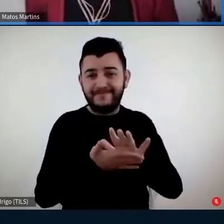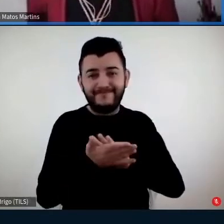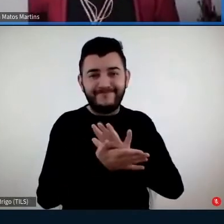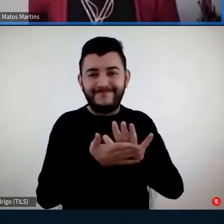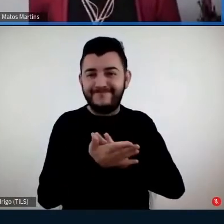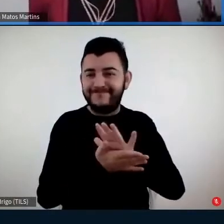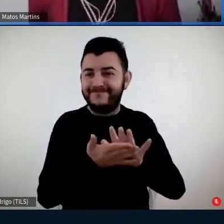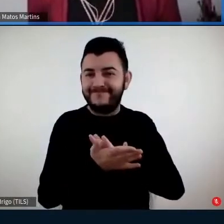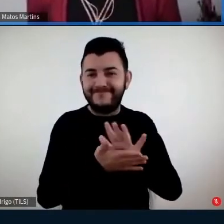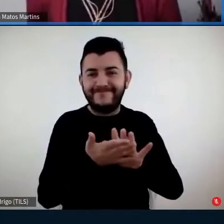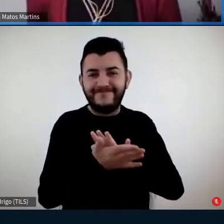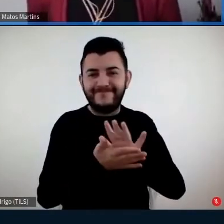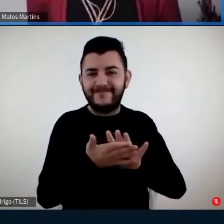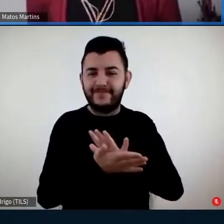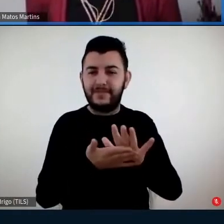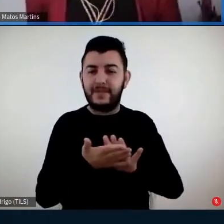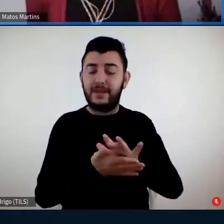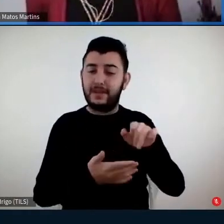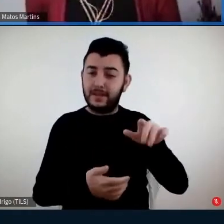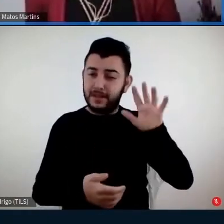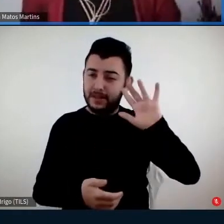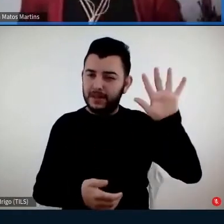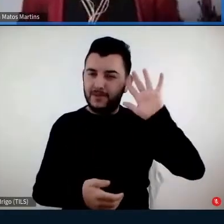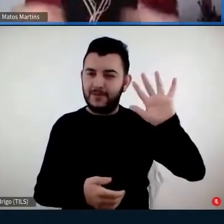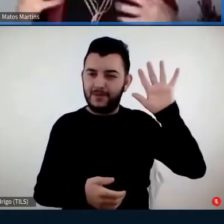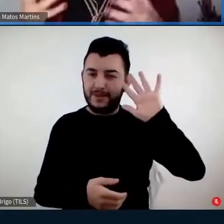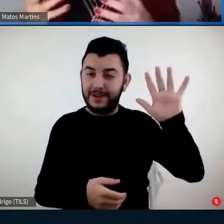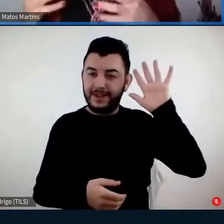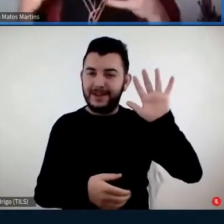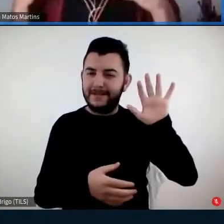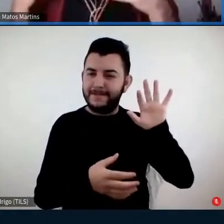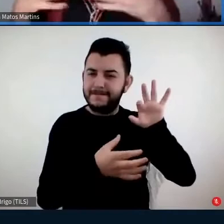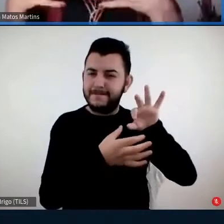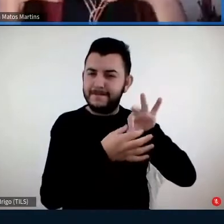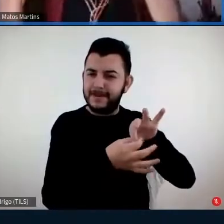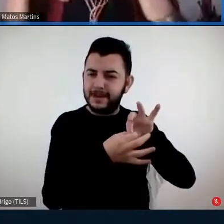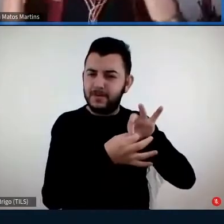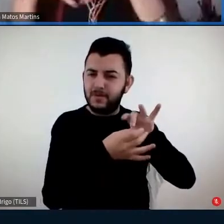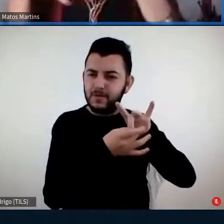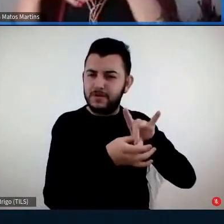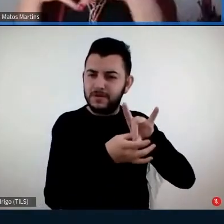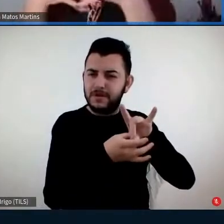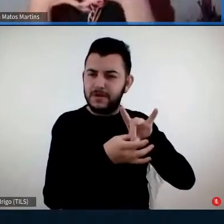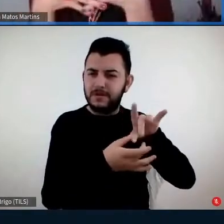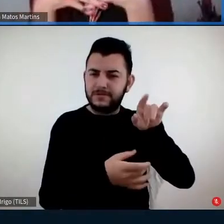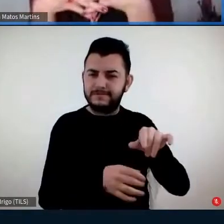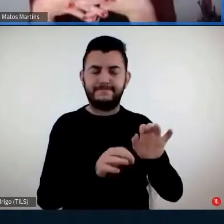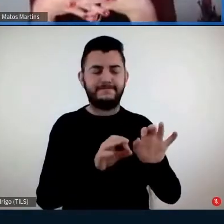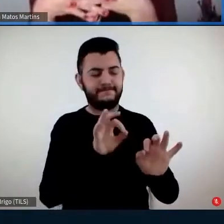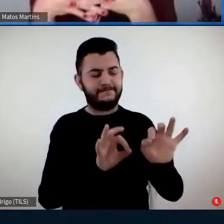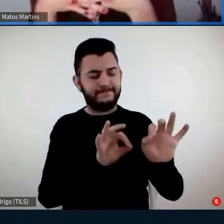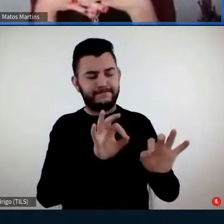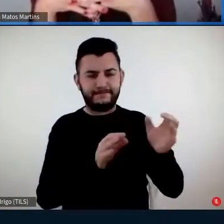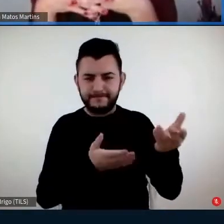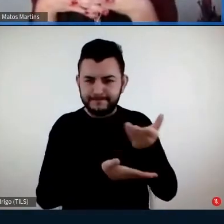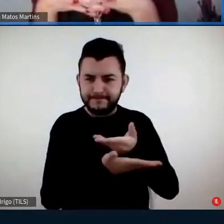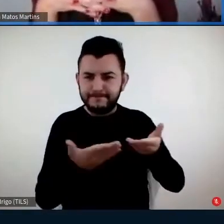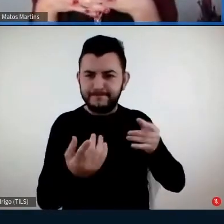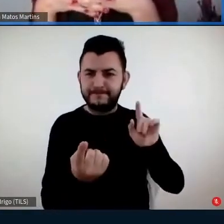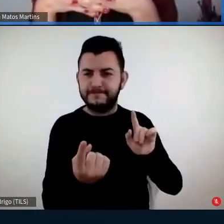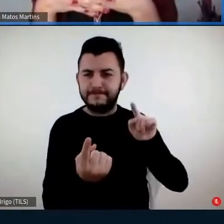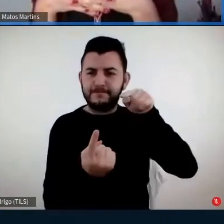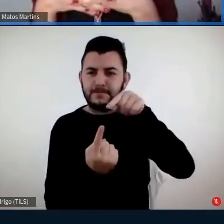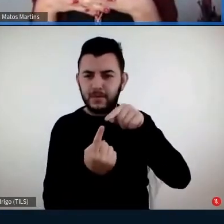teoria ela precisa estar muito bem vinculada, organizada, interagindo com os objetivos